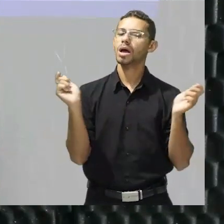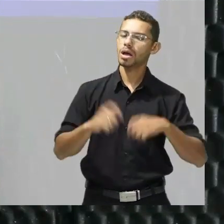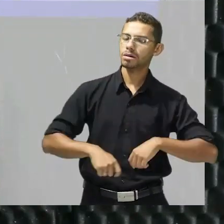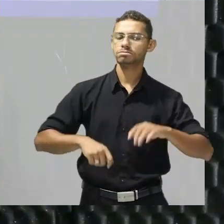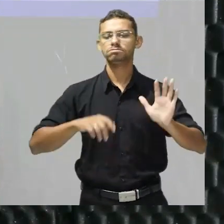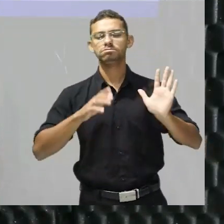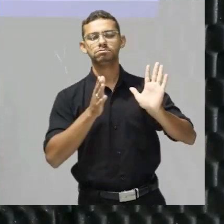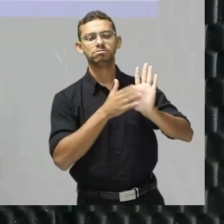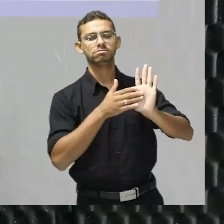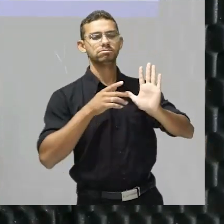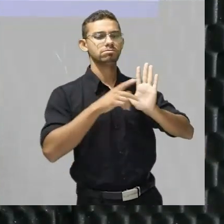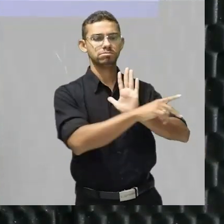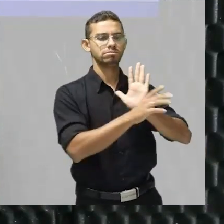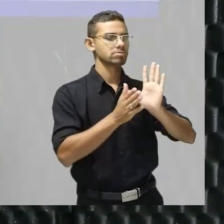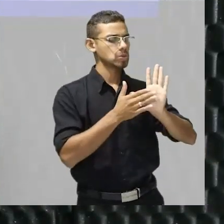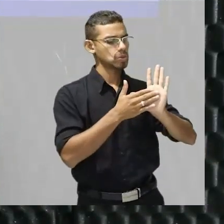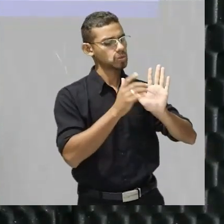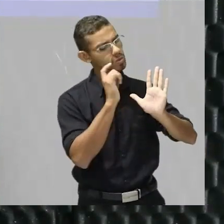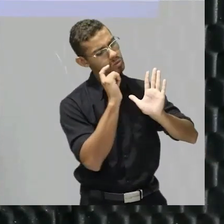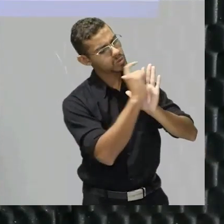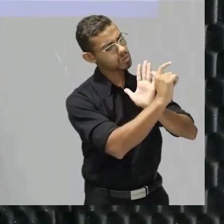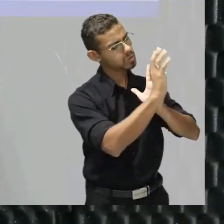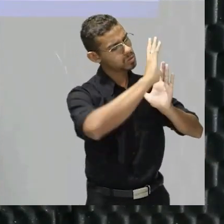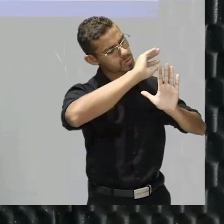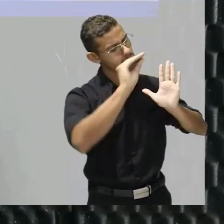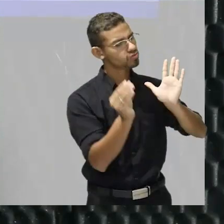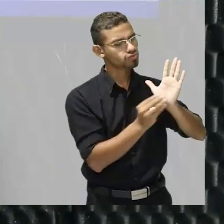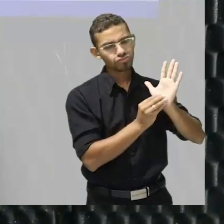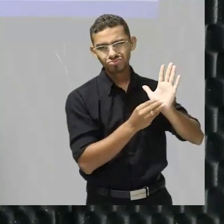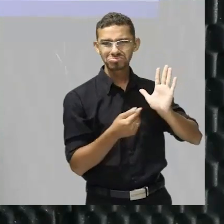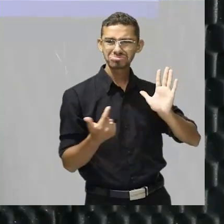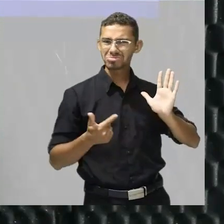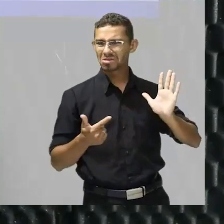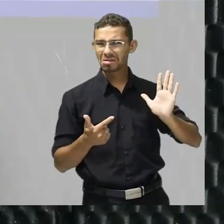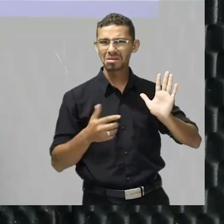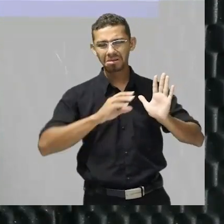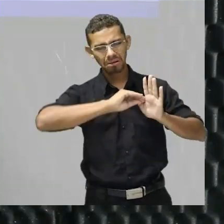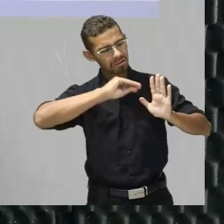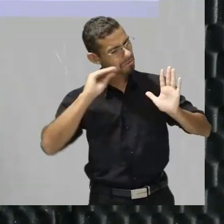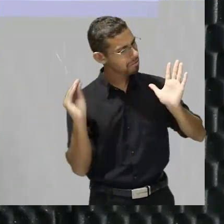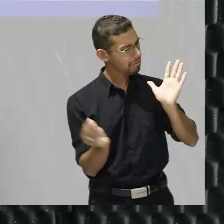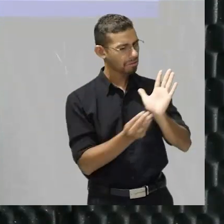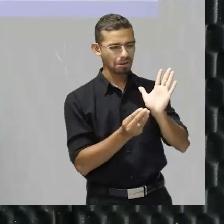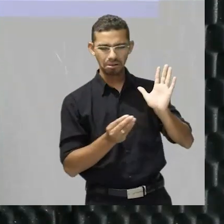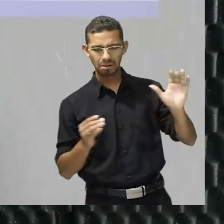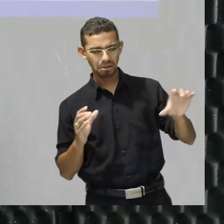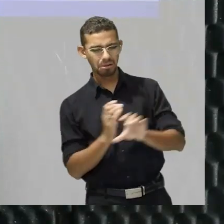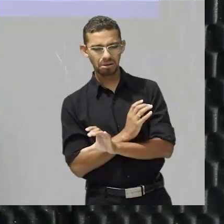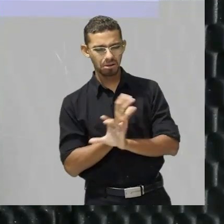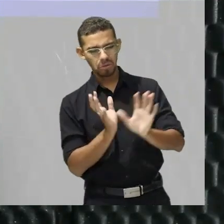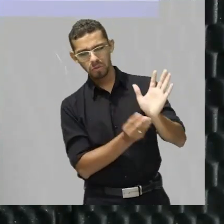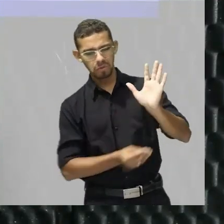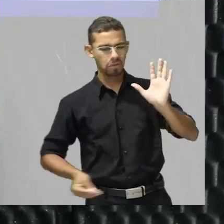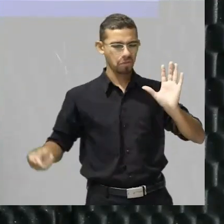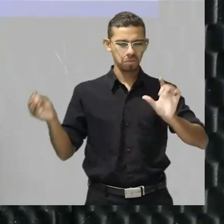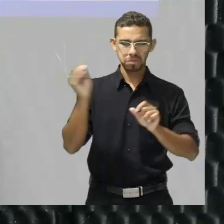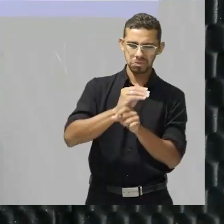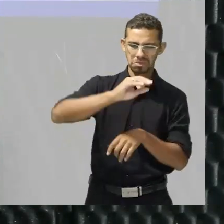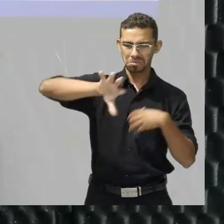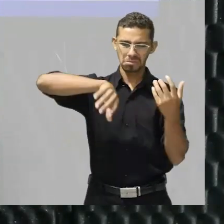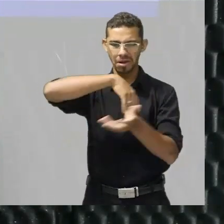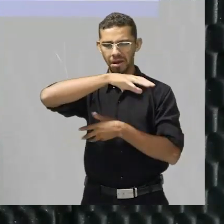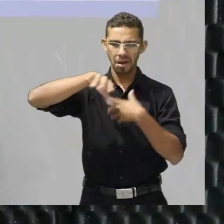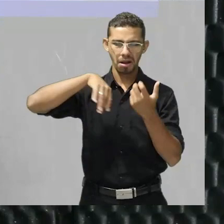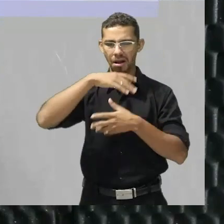definidas você pode colocar uma parte que seria da introdução lá na conclusão ou a conclusão lá no desenvolvimento então